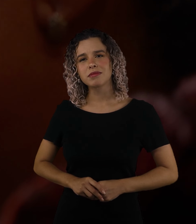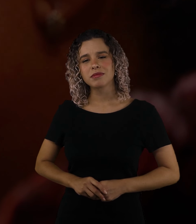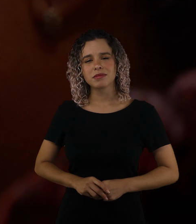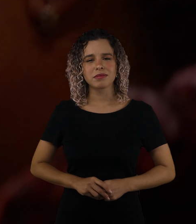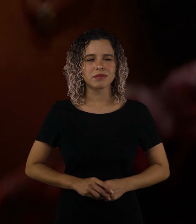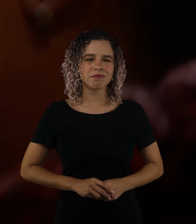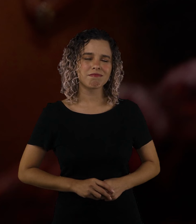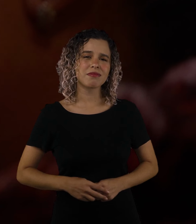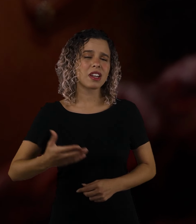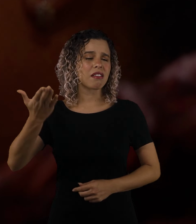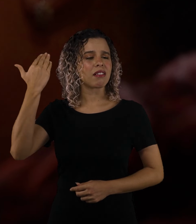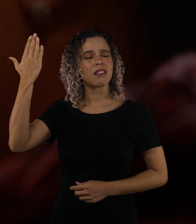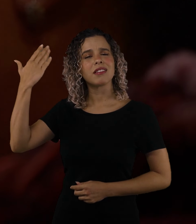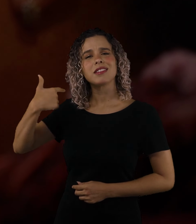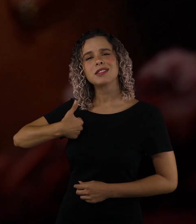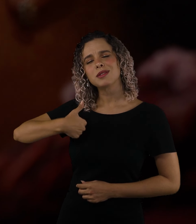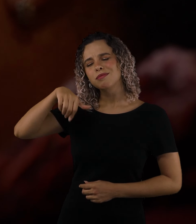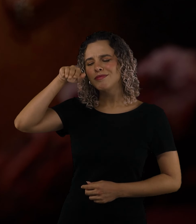janela.